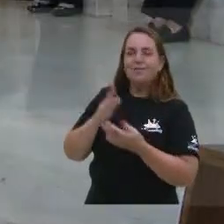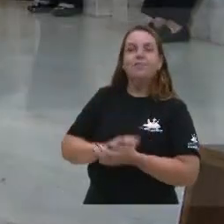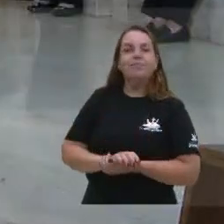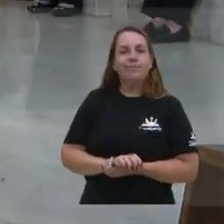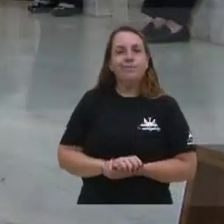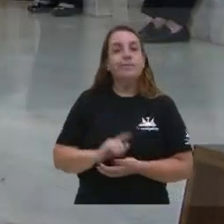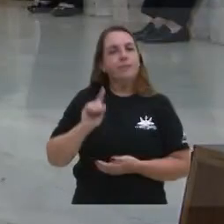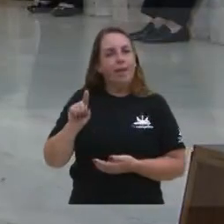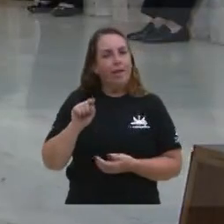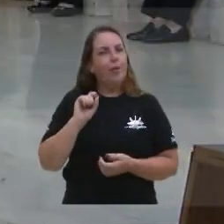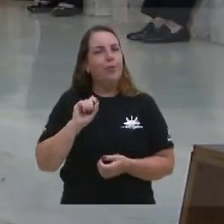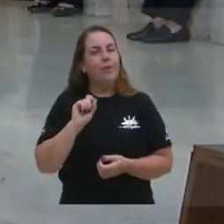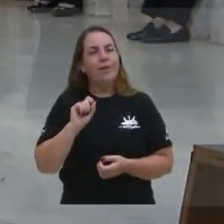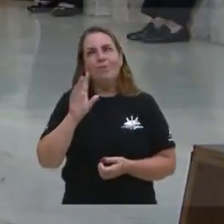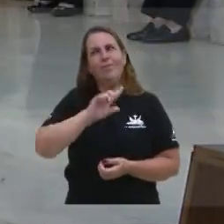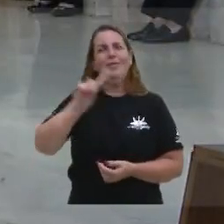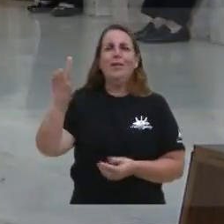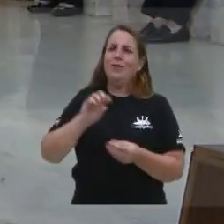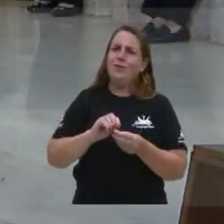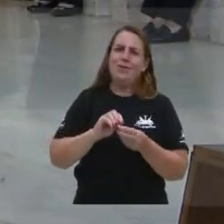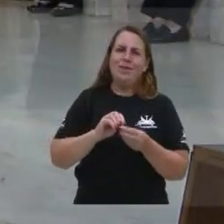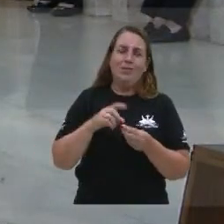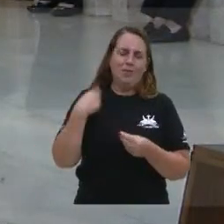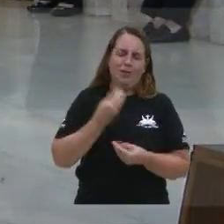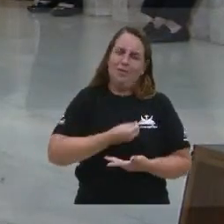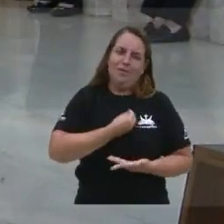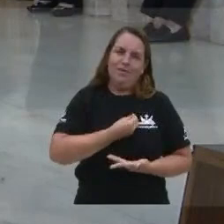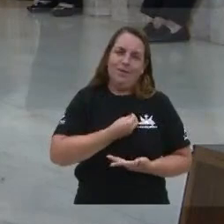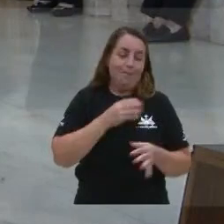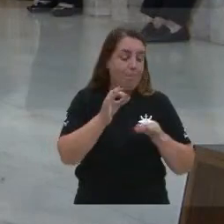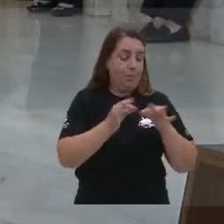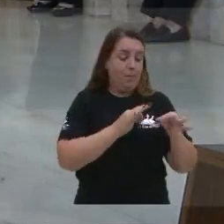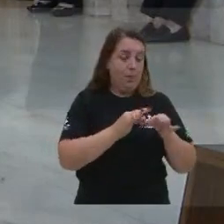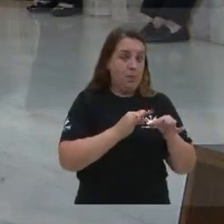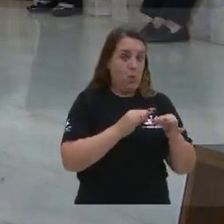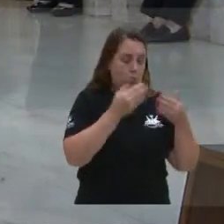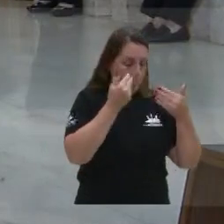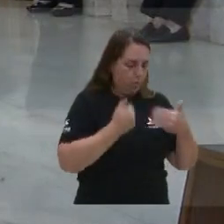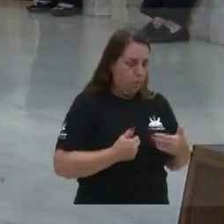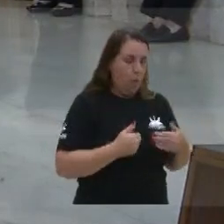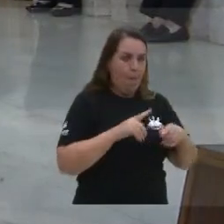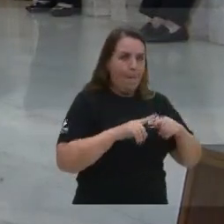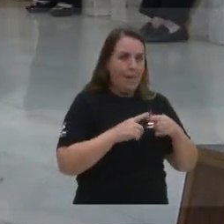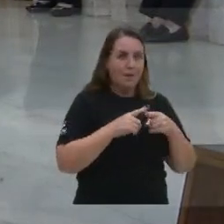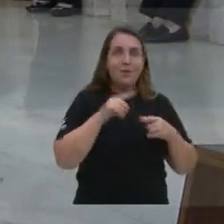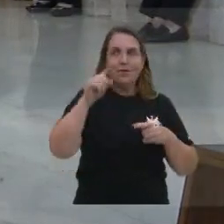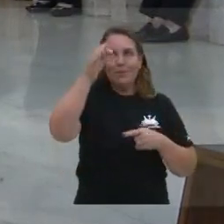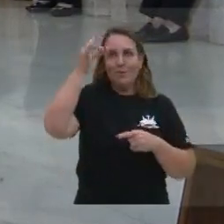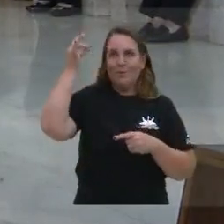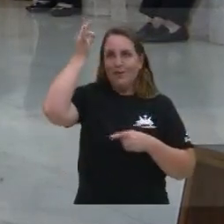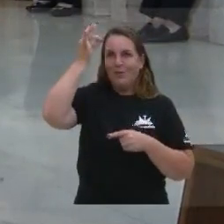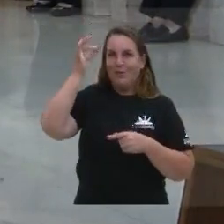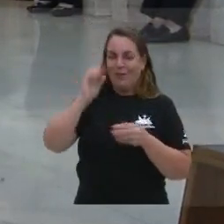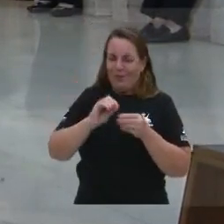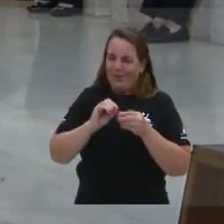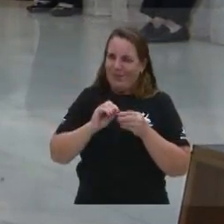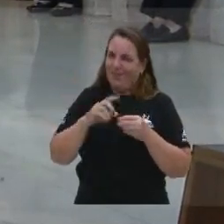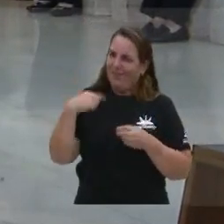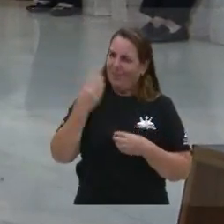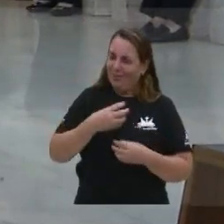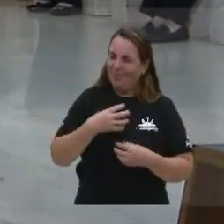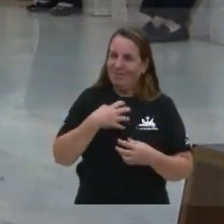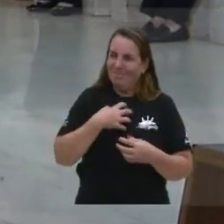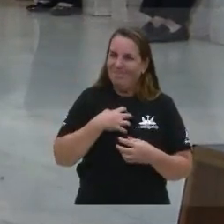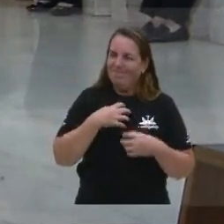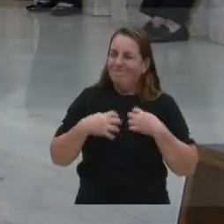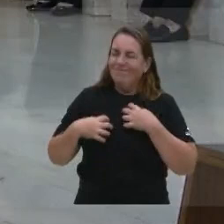É a ação de Deus. É preparação humana e ação do Espírito Santo. Por isso, está explicado aqui.